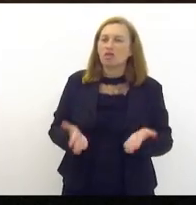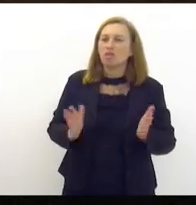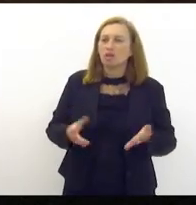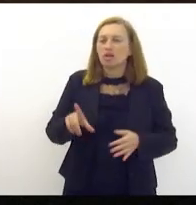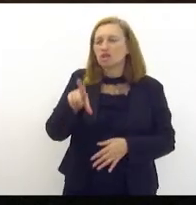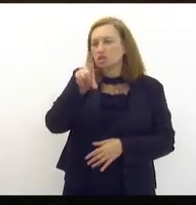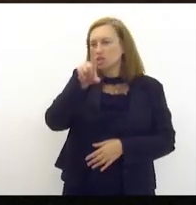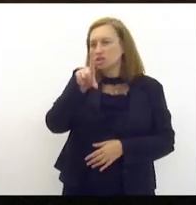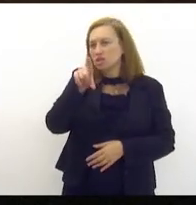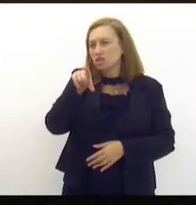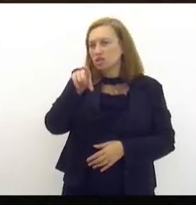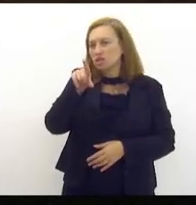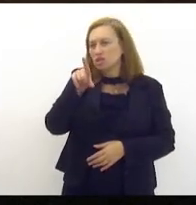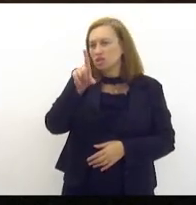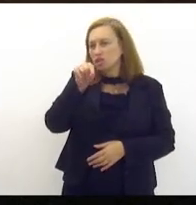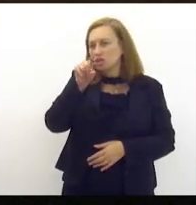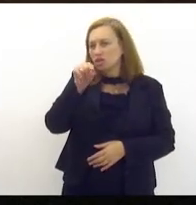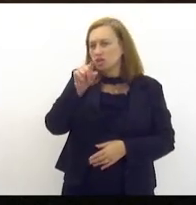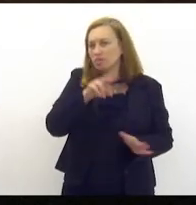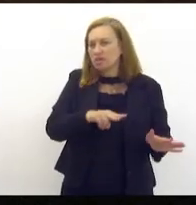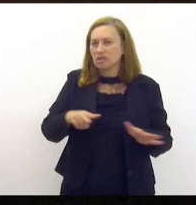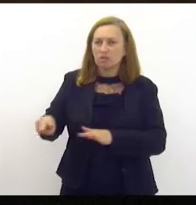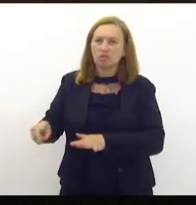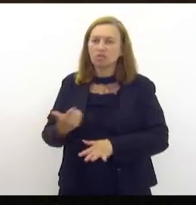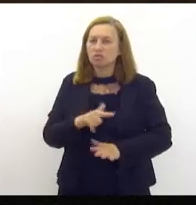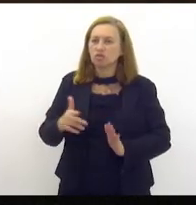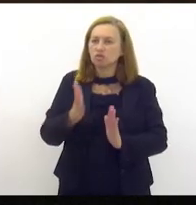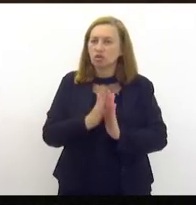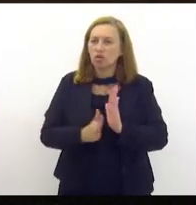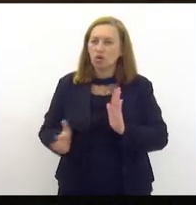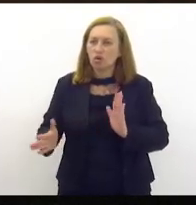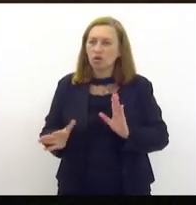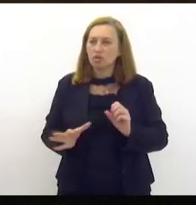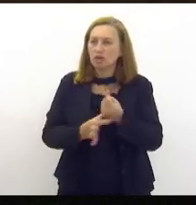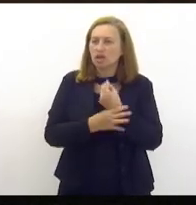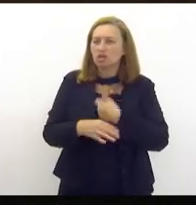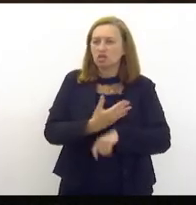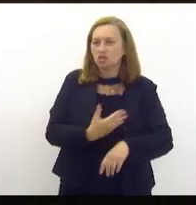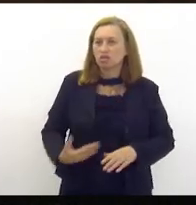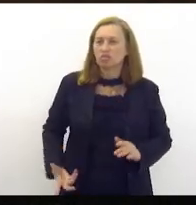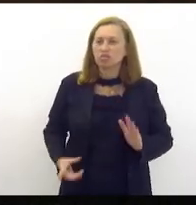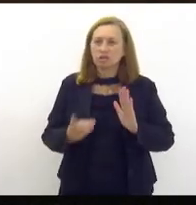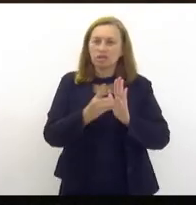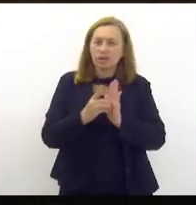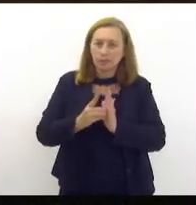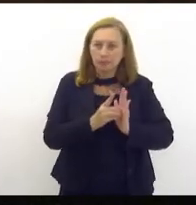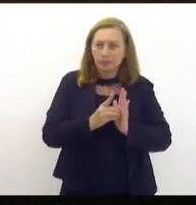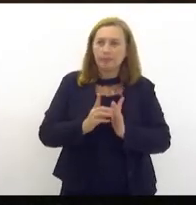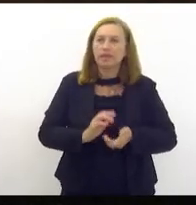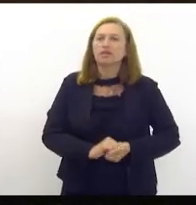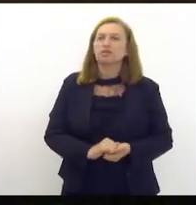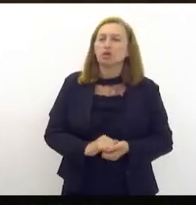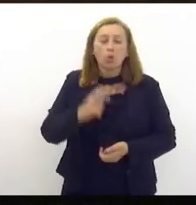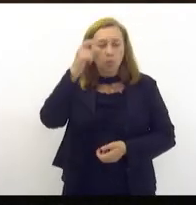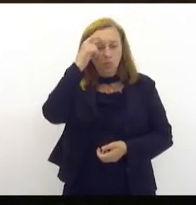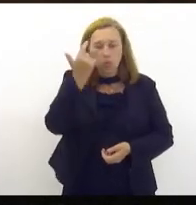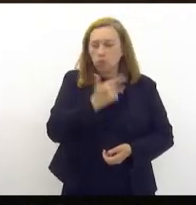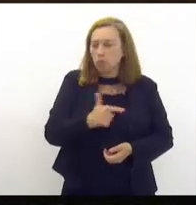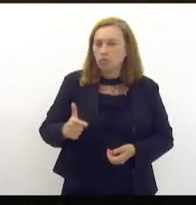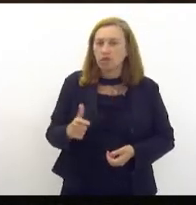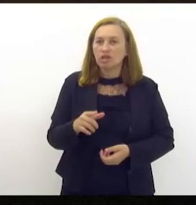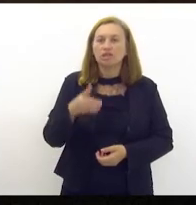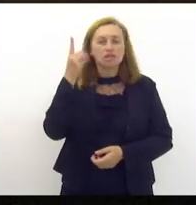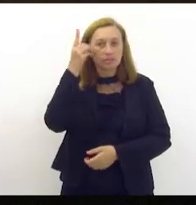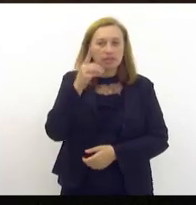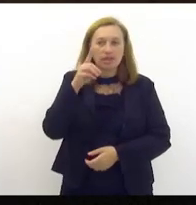semana. Nós chegamos numa operação que não tinha ordem de serviço na mão dos agentes do Detran. E não tem um bom senso, deputado Dionísio